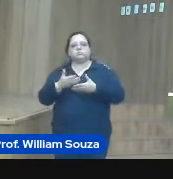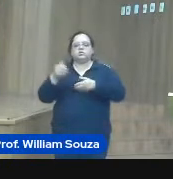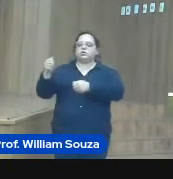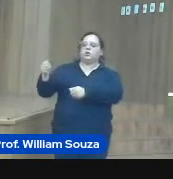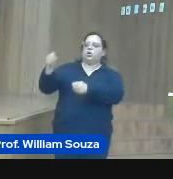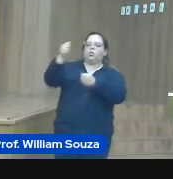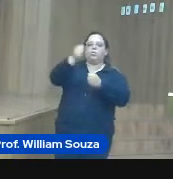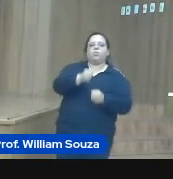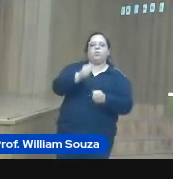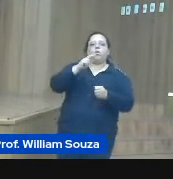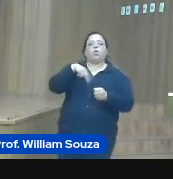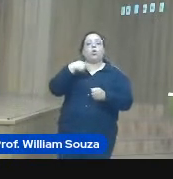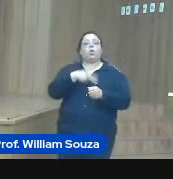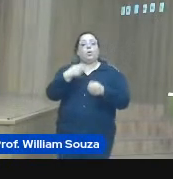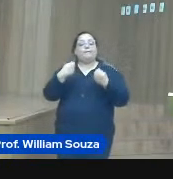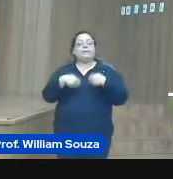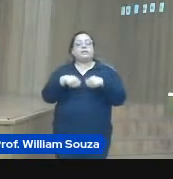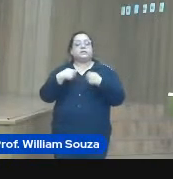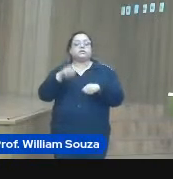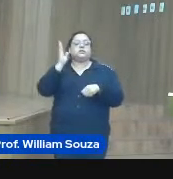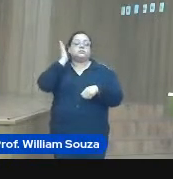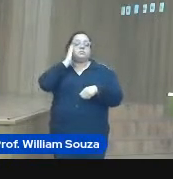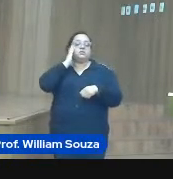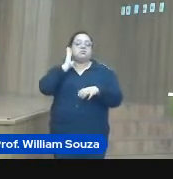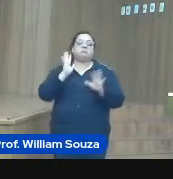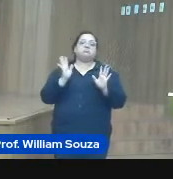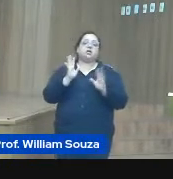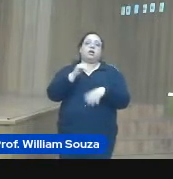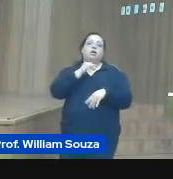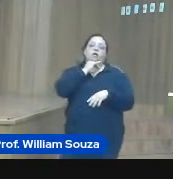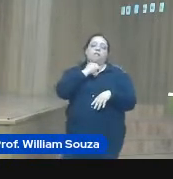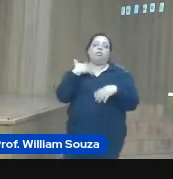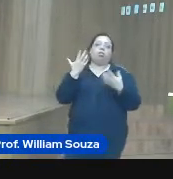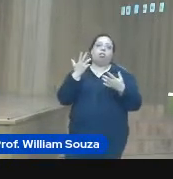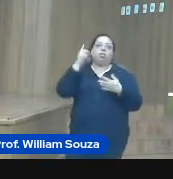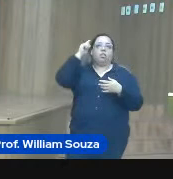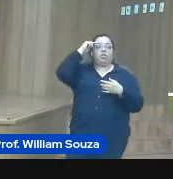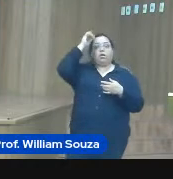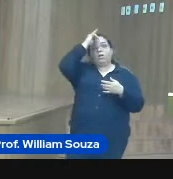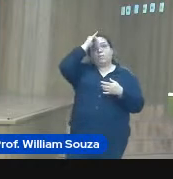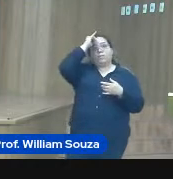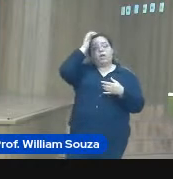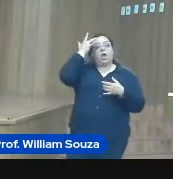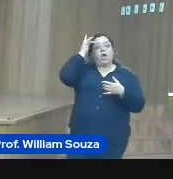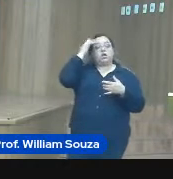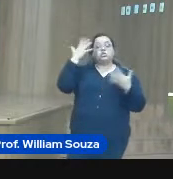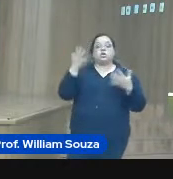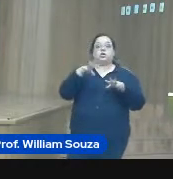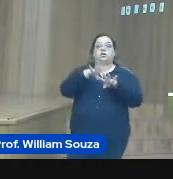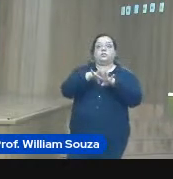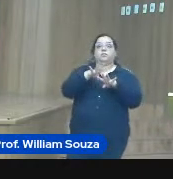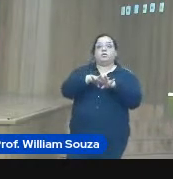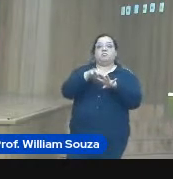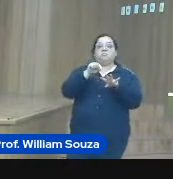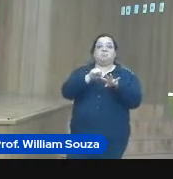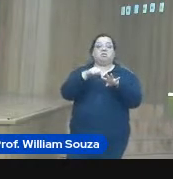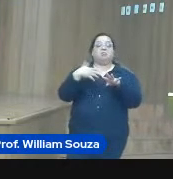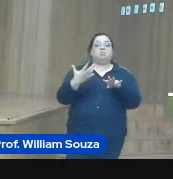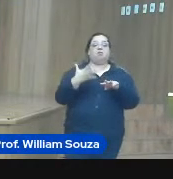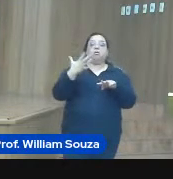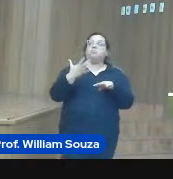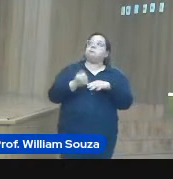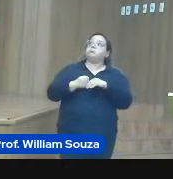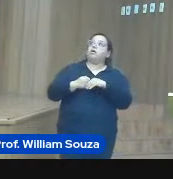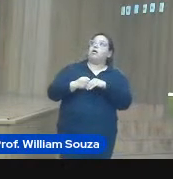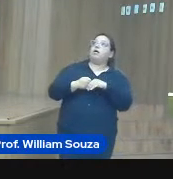tem que saber disso. Então, a gente não pode ser ingênuo achando que a matemática é uma coisa que cai do céu, entendeu?